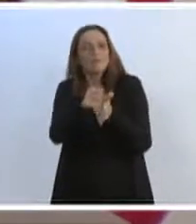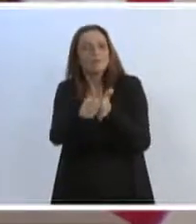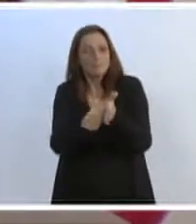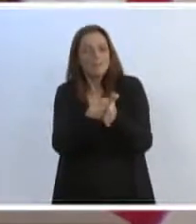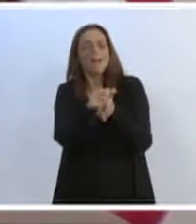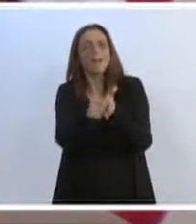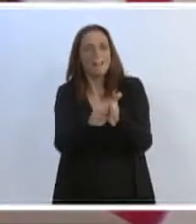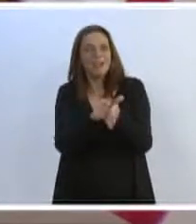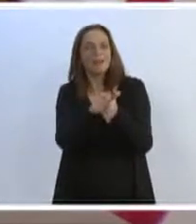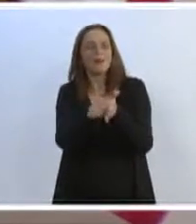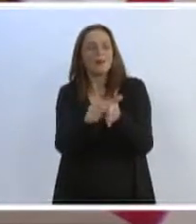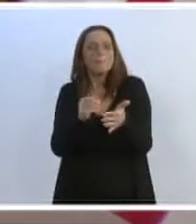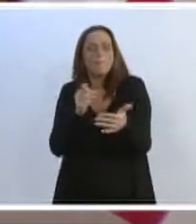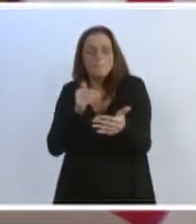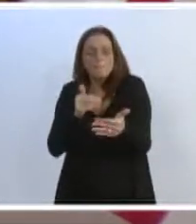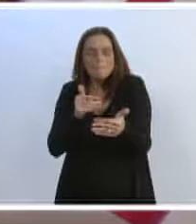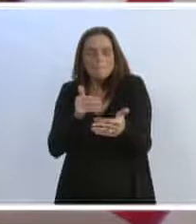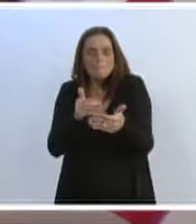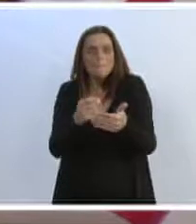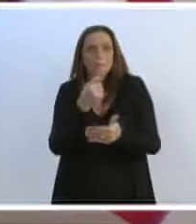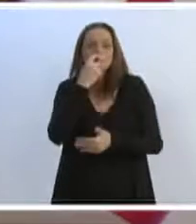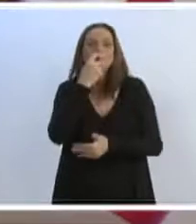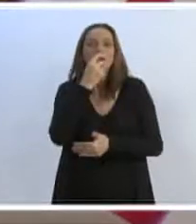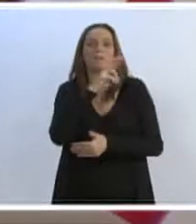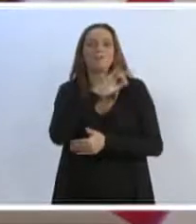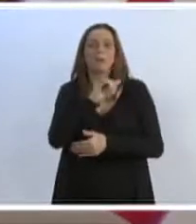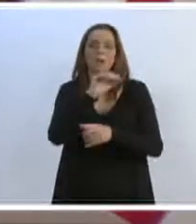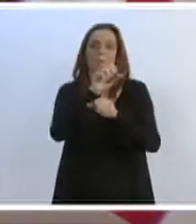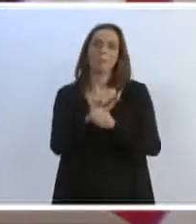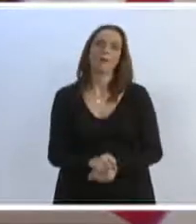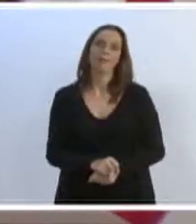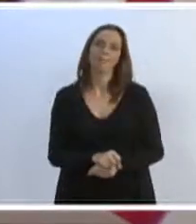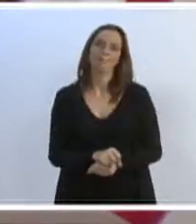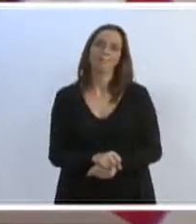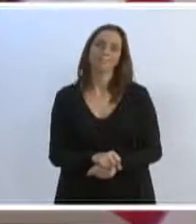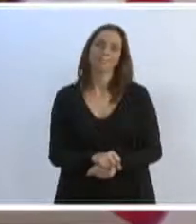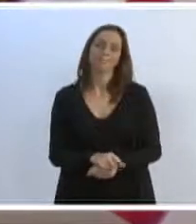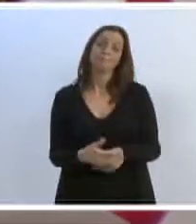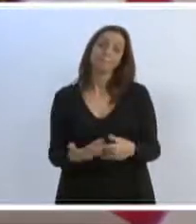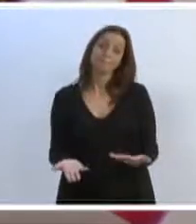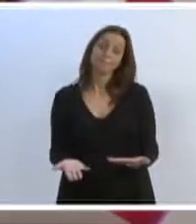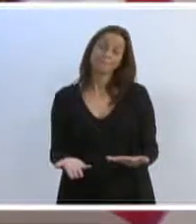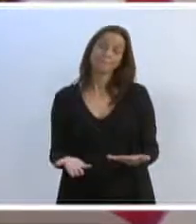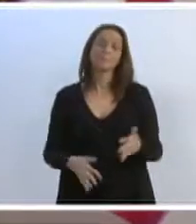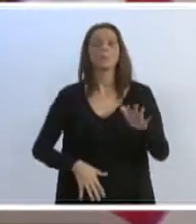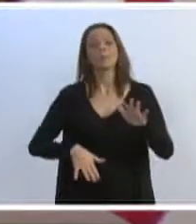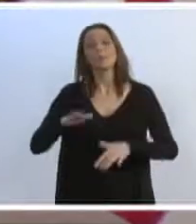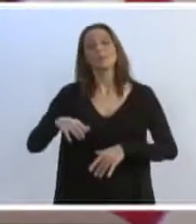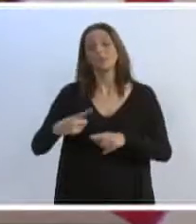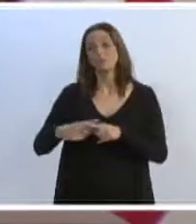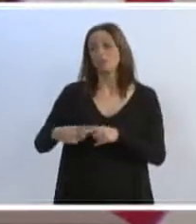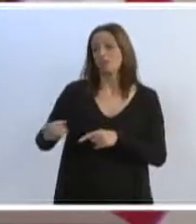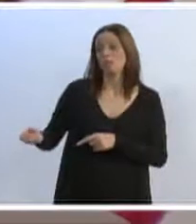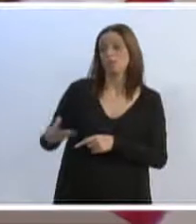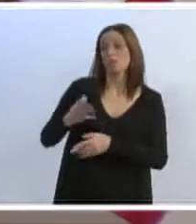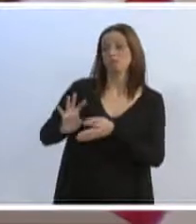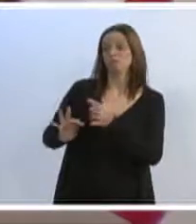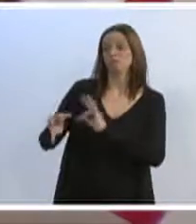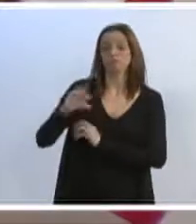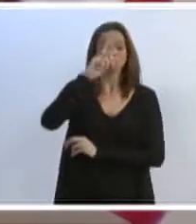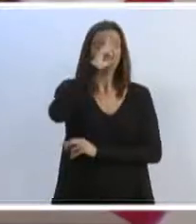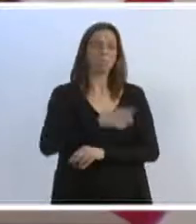ainda, vou ler outro trecho também bastante pequeno, mas interessante para reflexão. voltando à frase